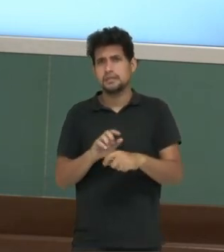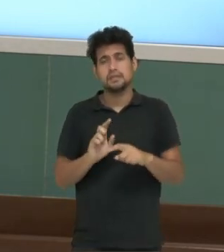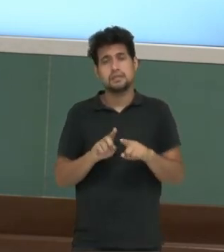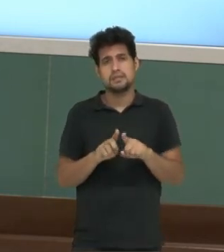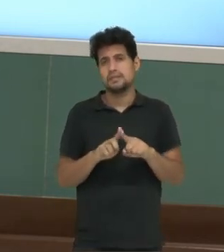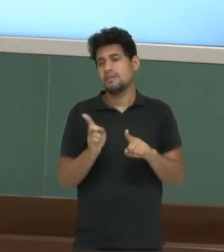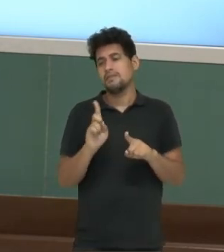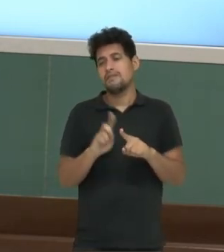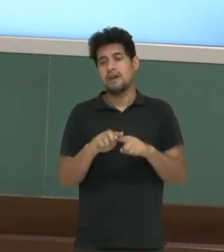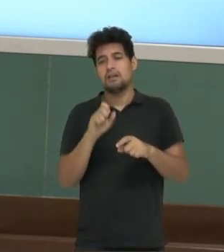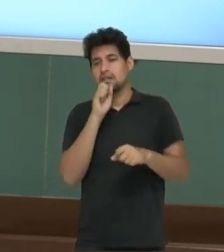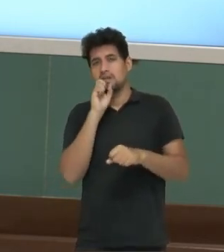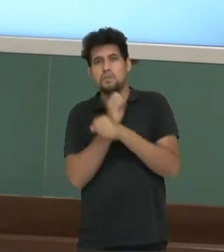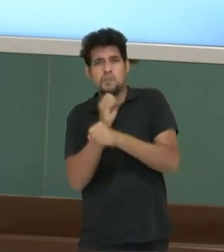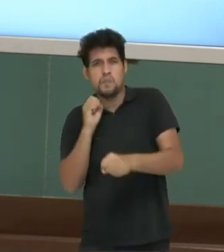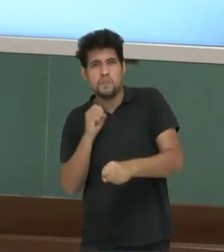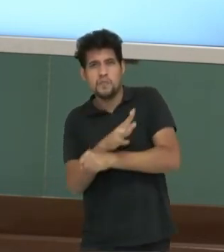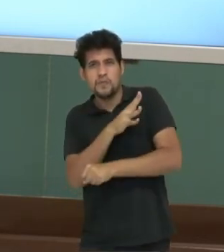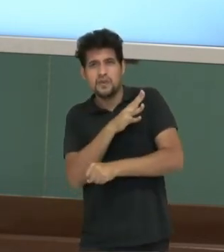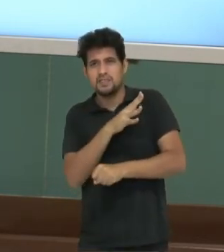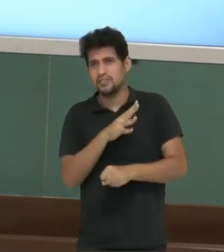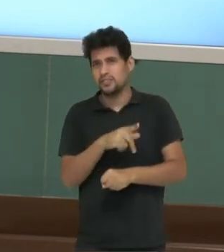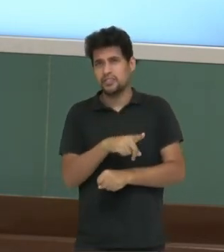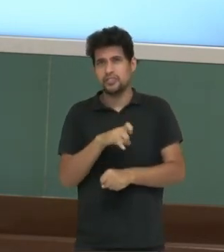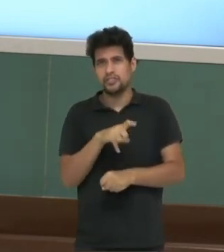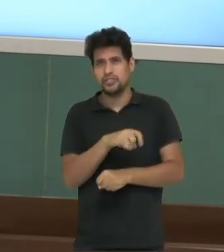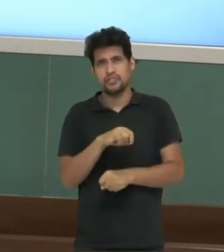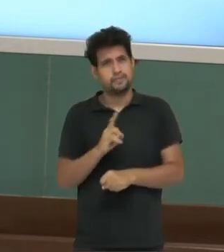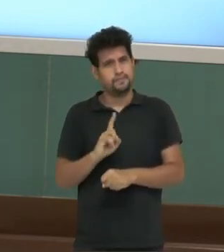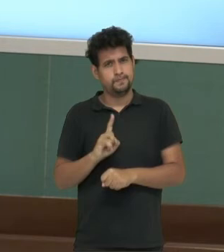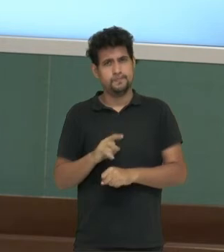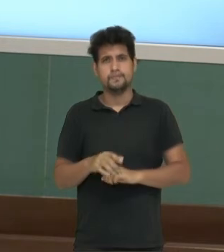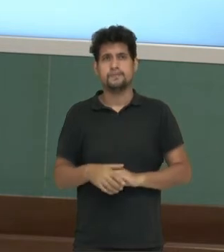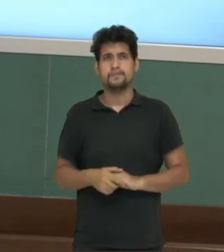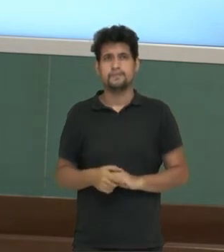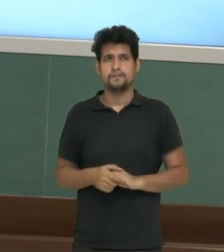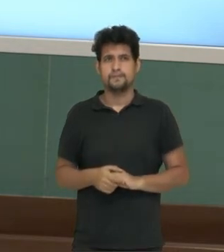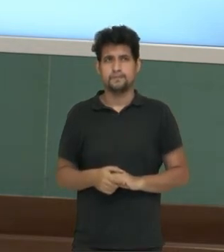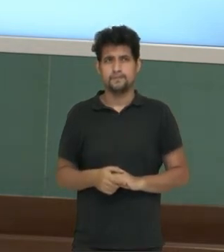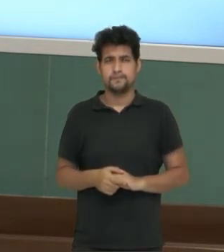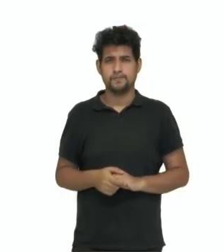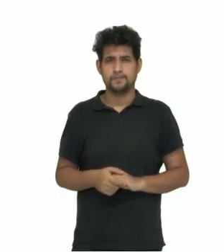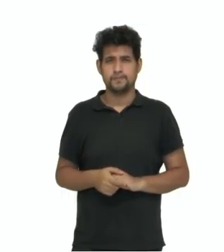sapo, ele não vai liberar essa substância, ok?